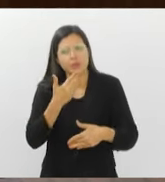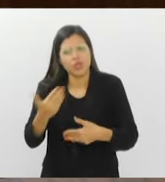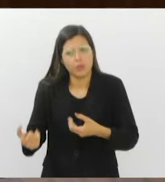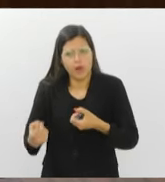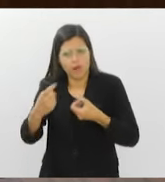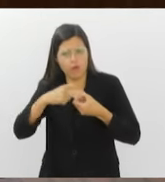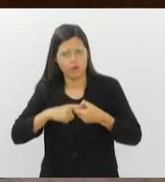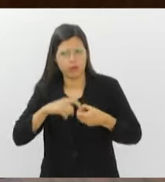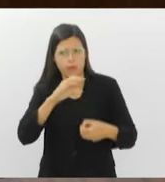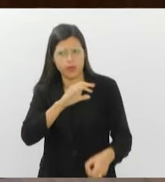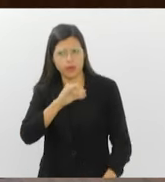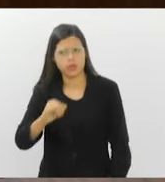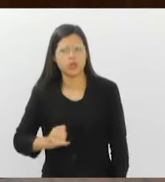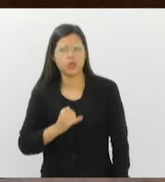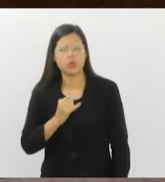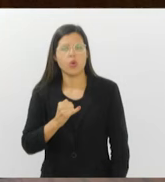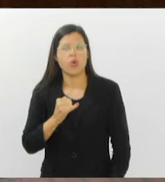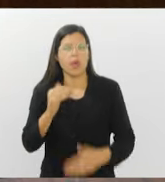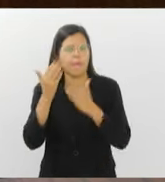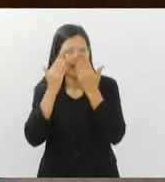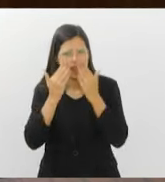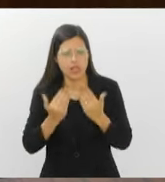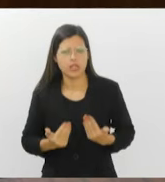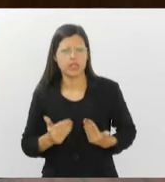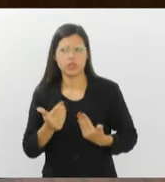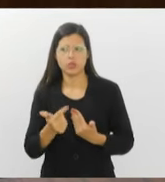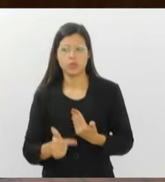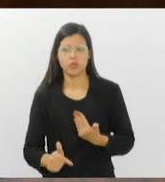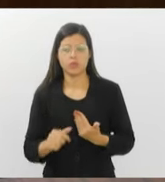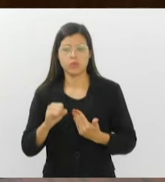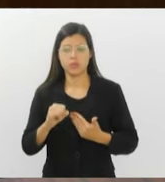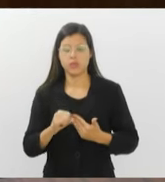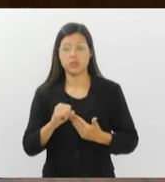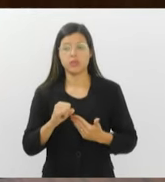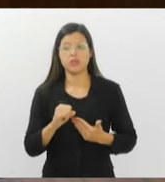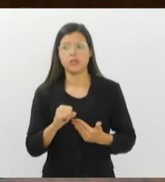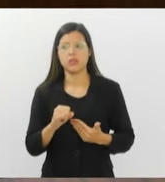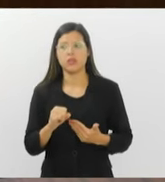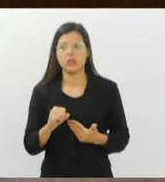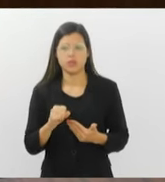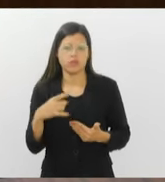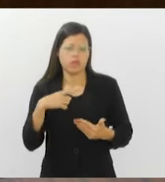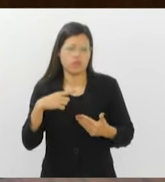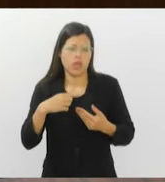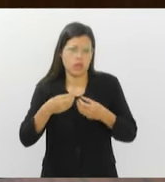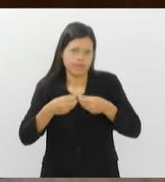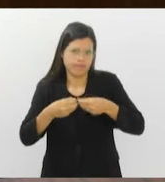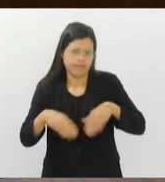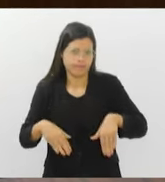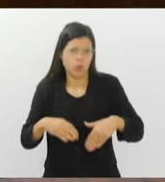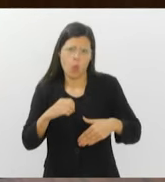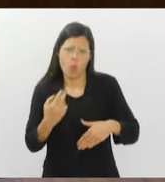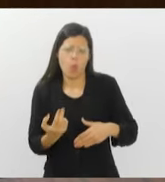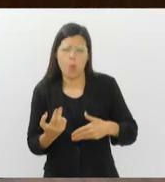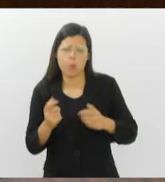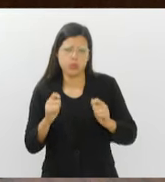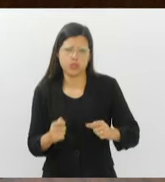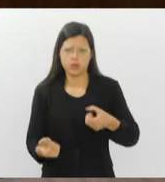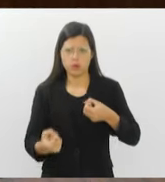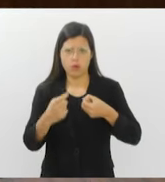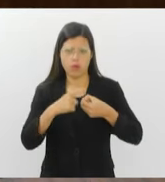gente possa verificar novamente se realmente há uma prejudicabilidade ou se é possível retornar com ele à